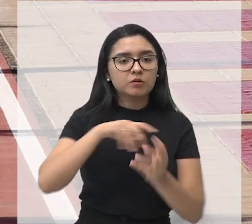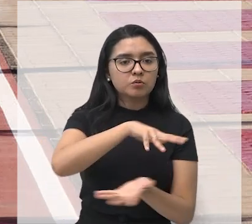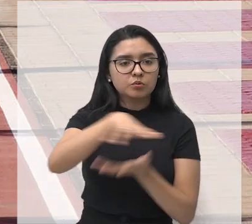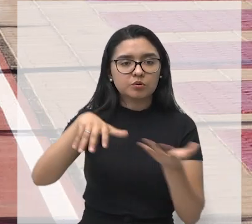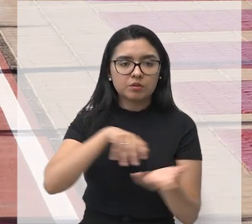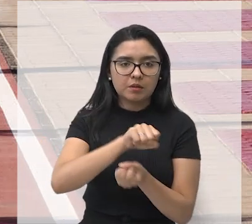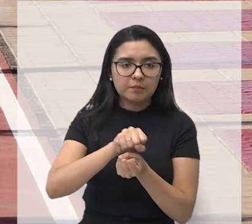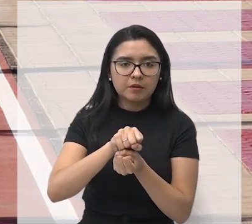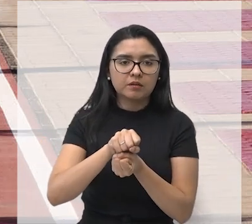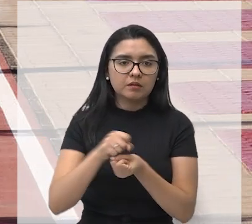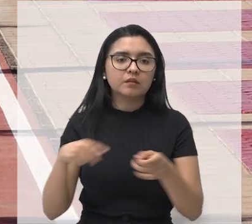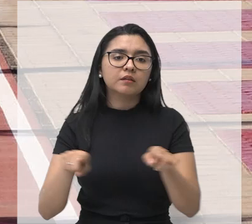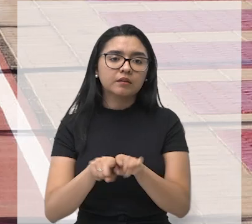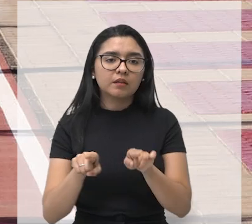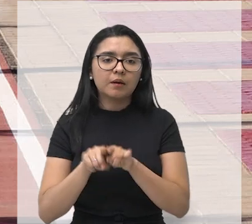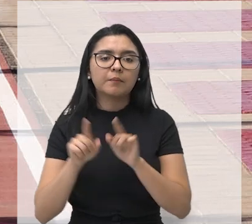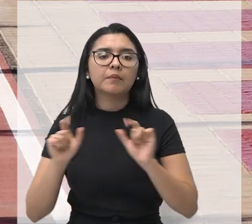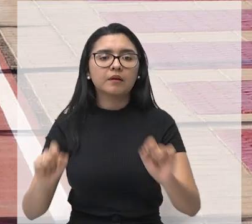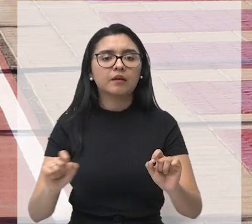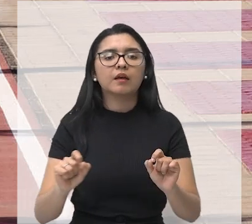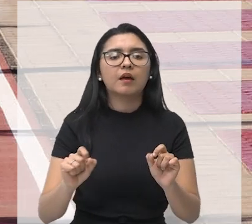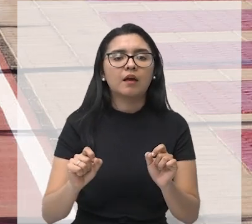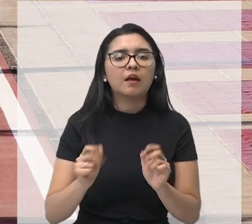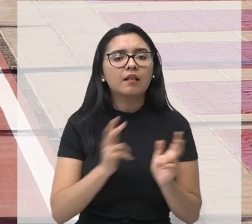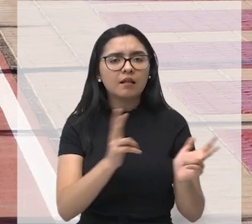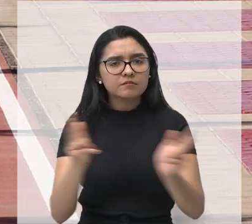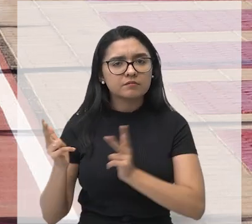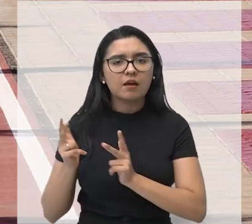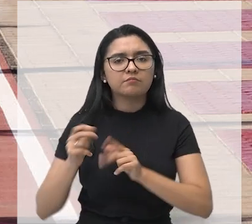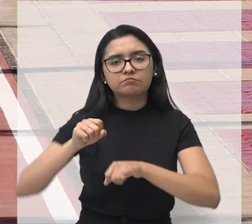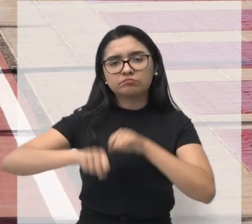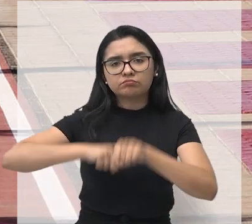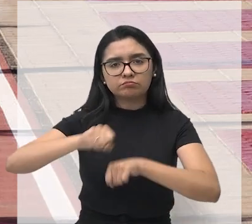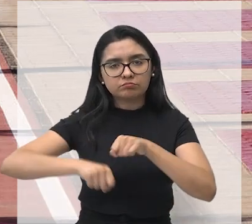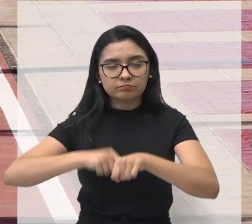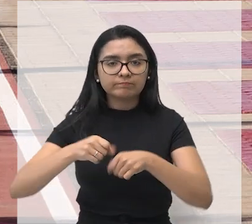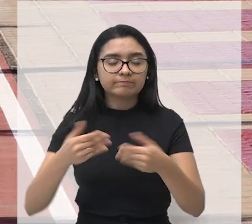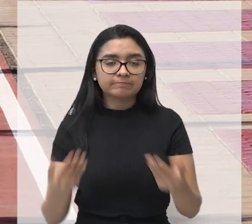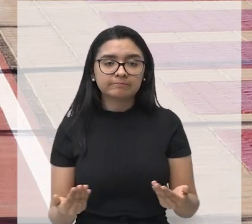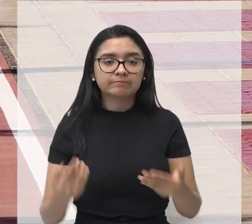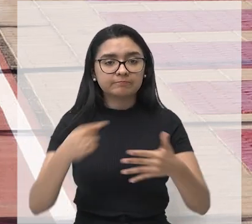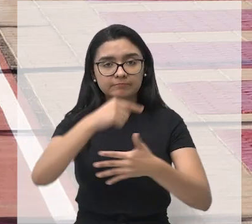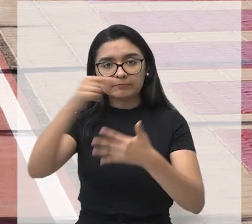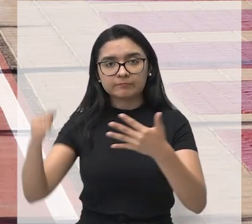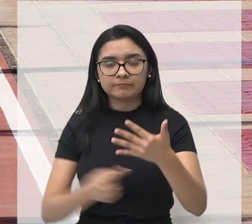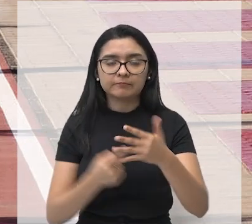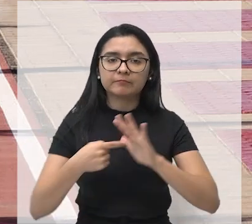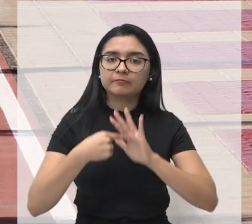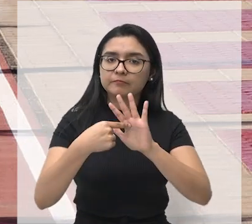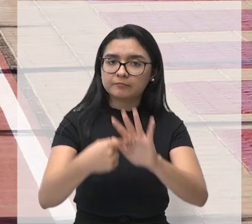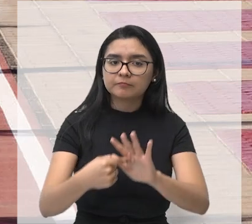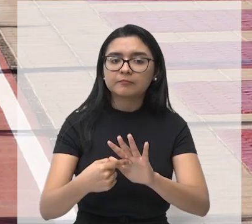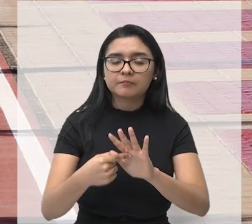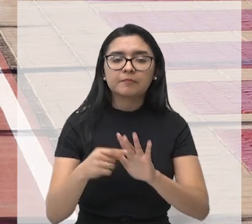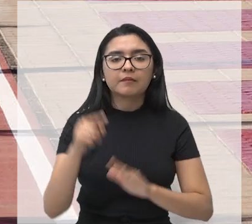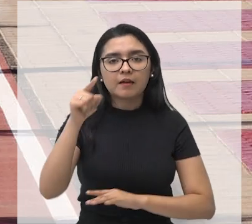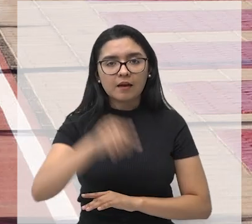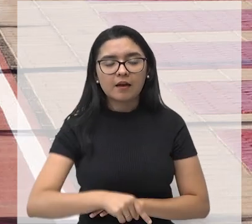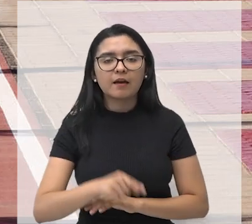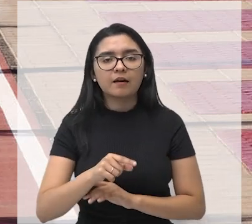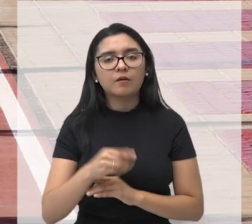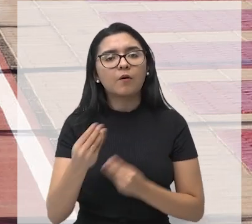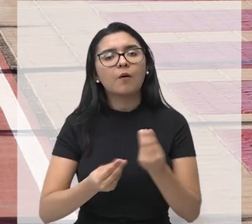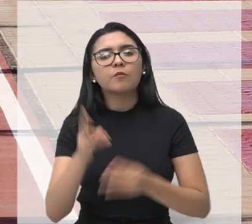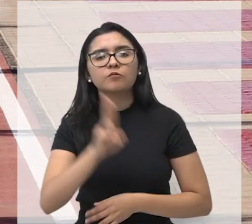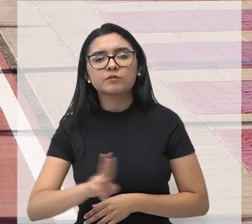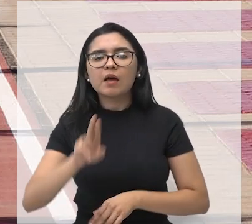sustentabilidade, aqui também em cima o lazer. Então, todas essas que eu apresentei para vocês são formas que a